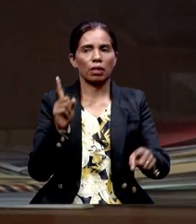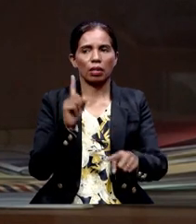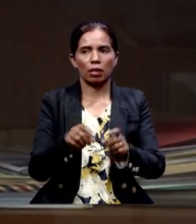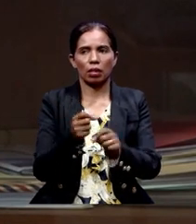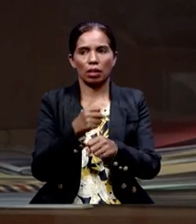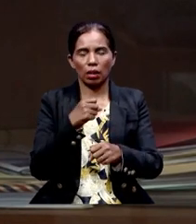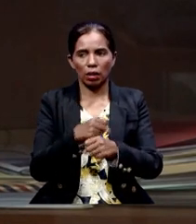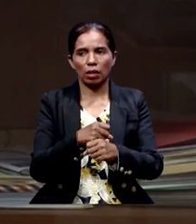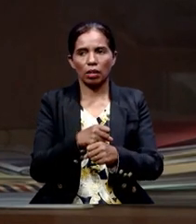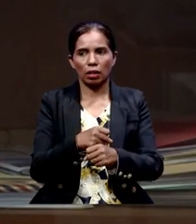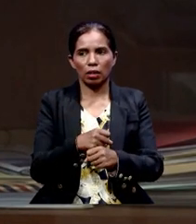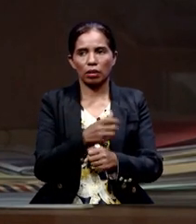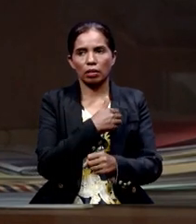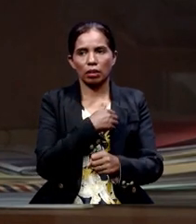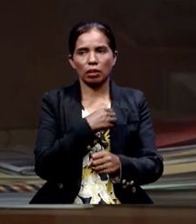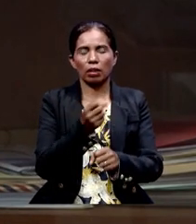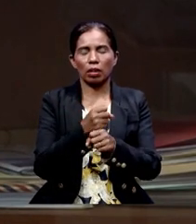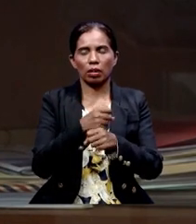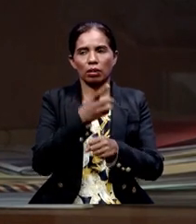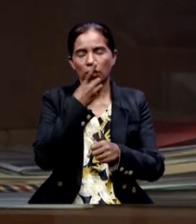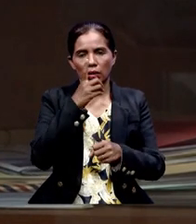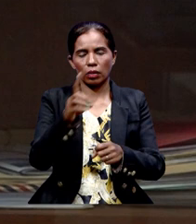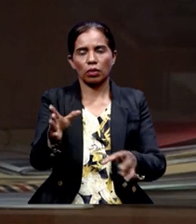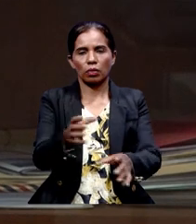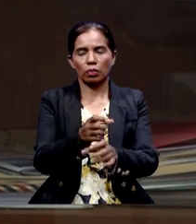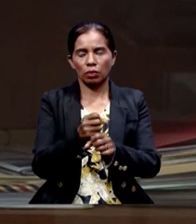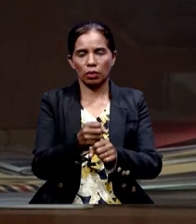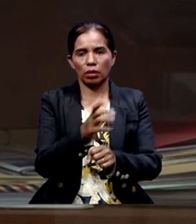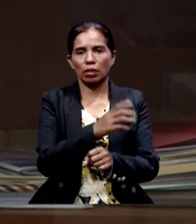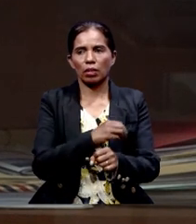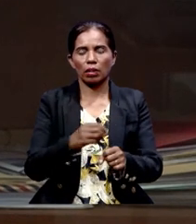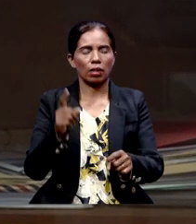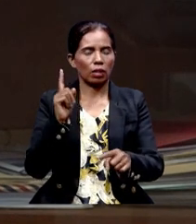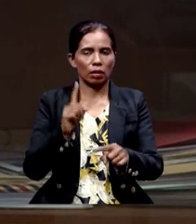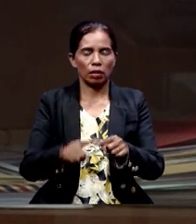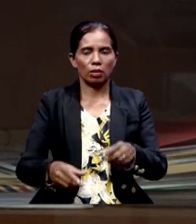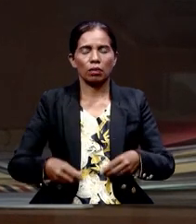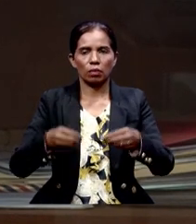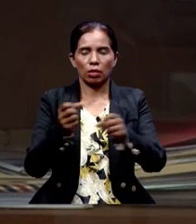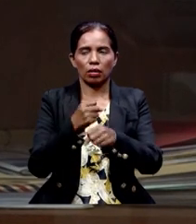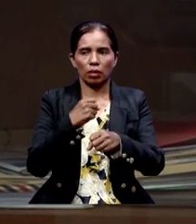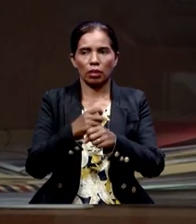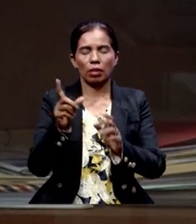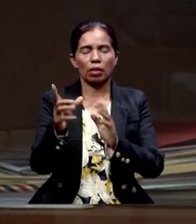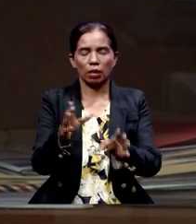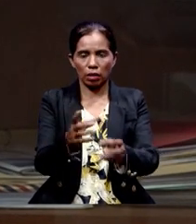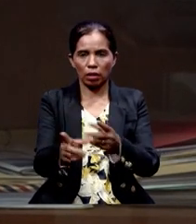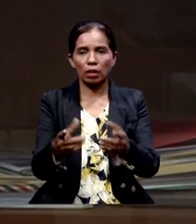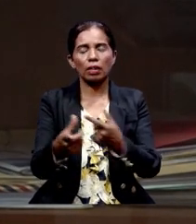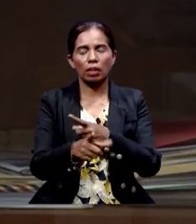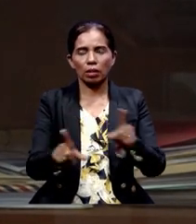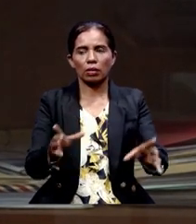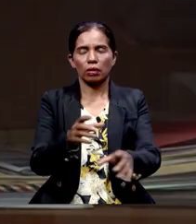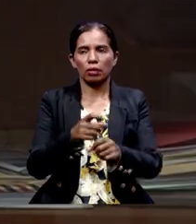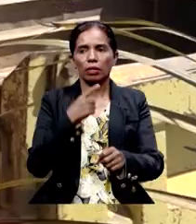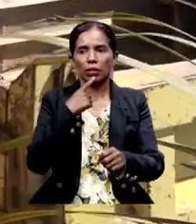makida nebe kata se sira u khalo declara sira foti ni nia autorizasaun la bele exercida ne libra to foti mabe tens de lei